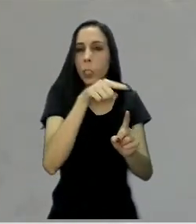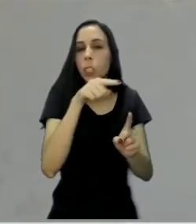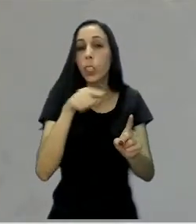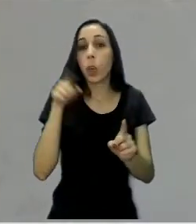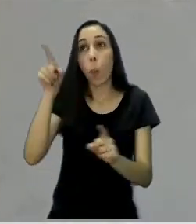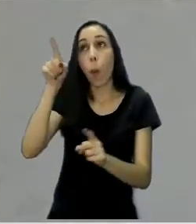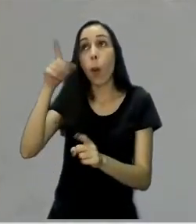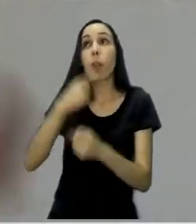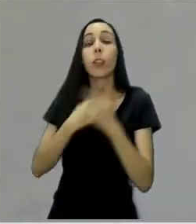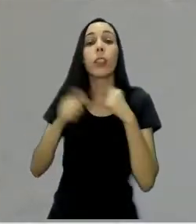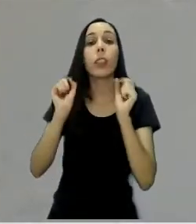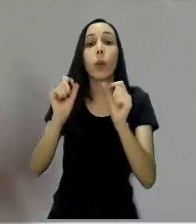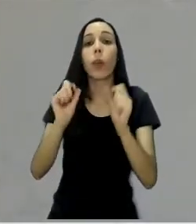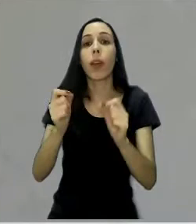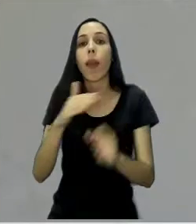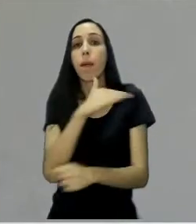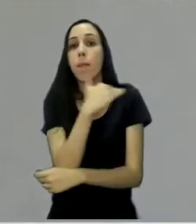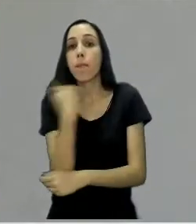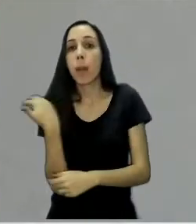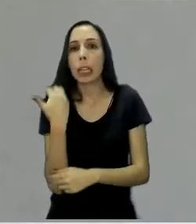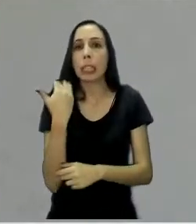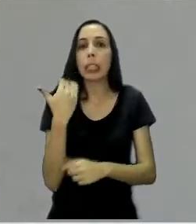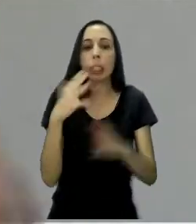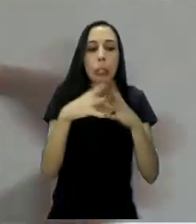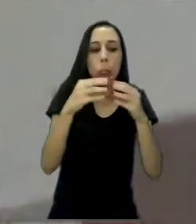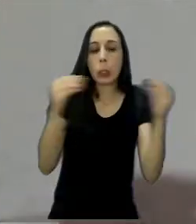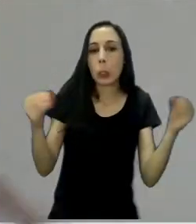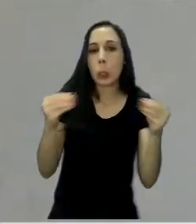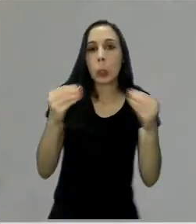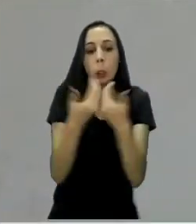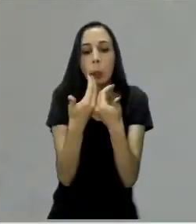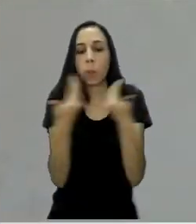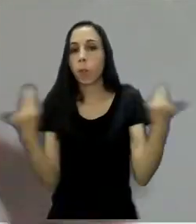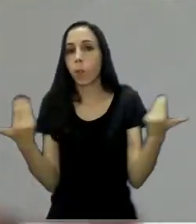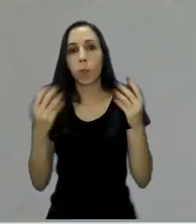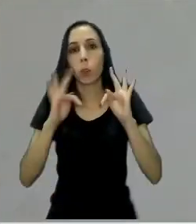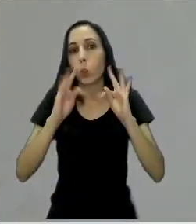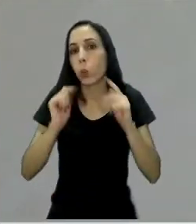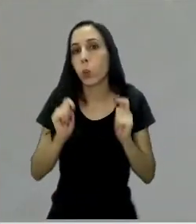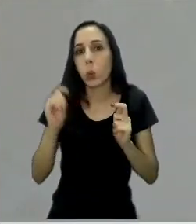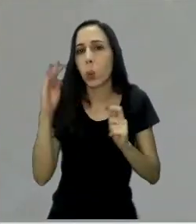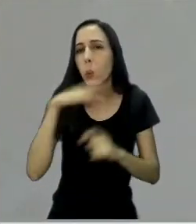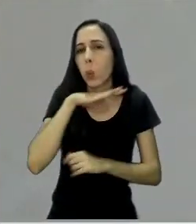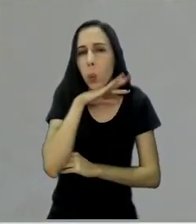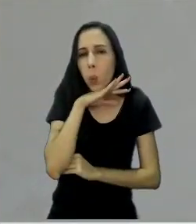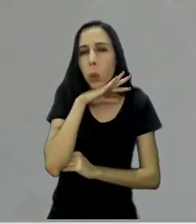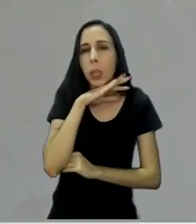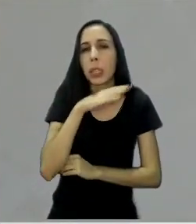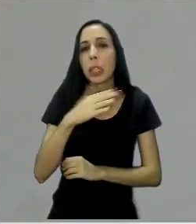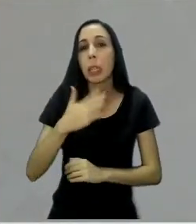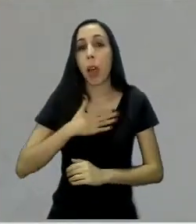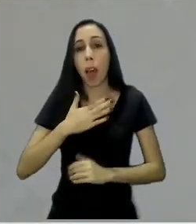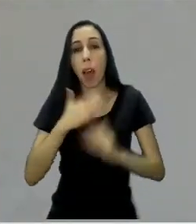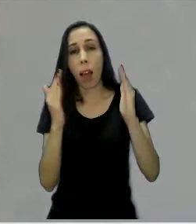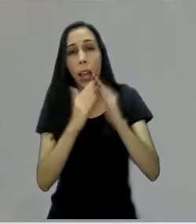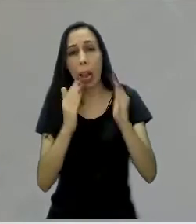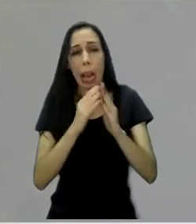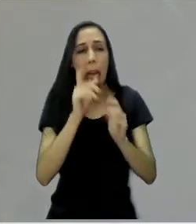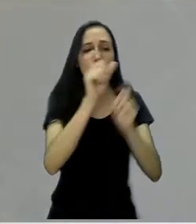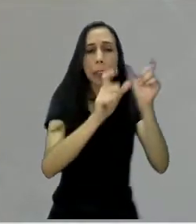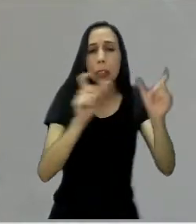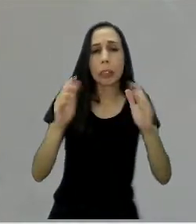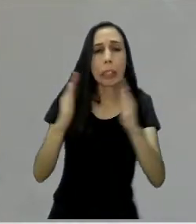para roubar, para matar, para destruir, para gerar discórdia, confusão, divisão nas